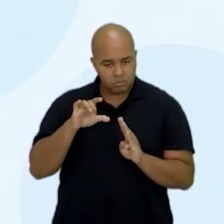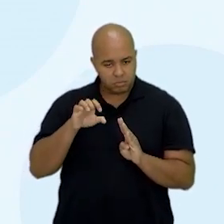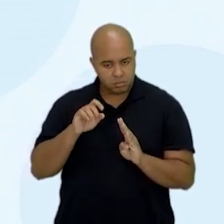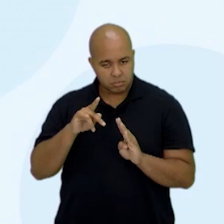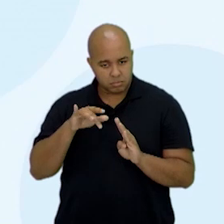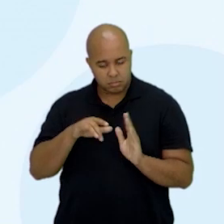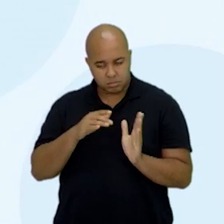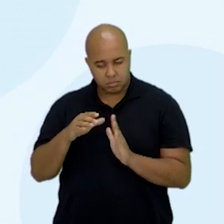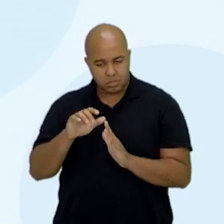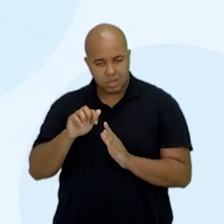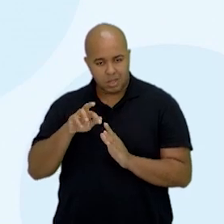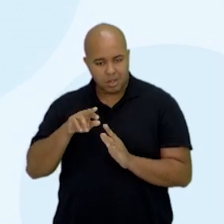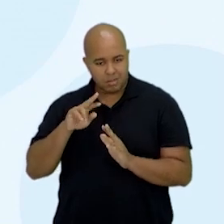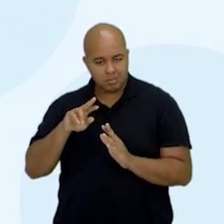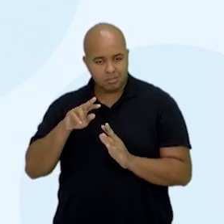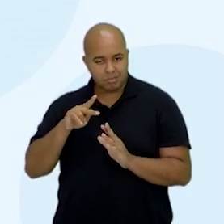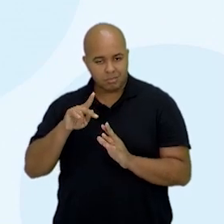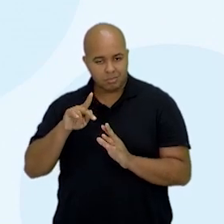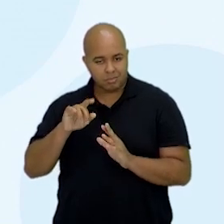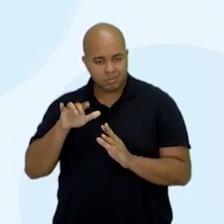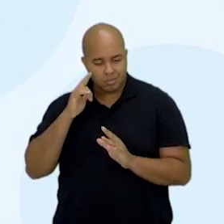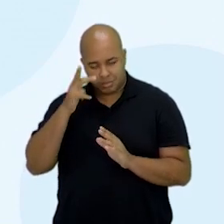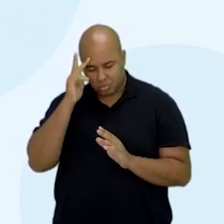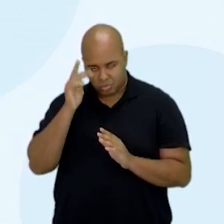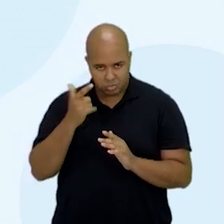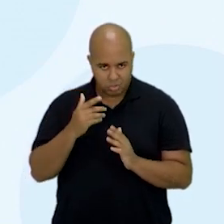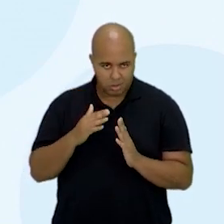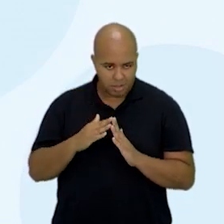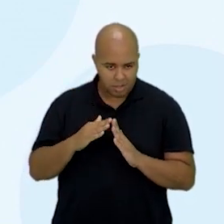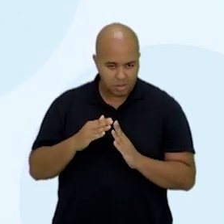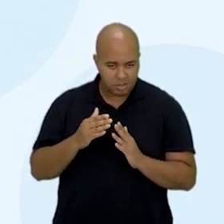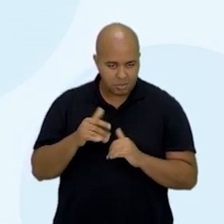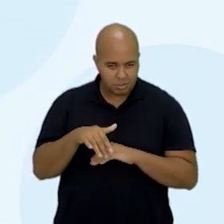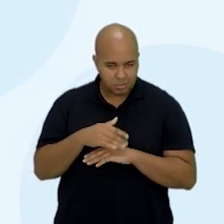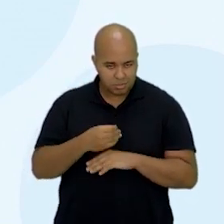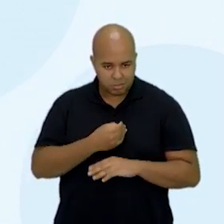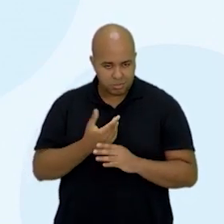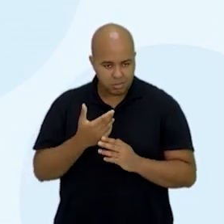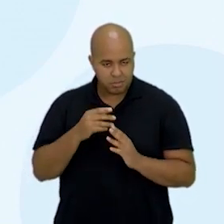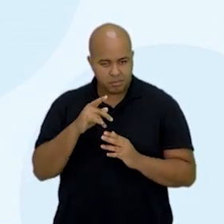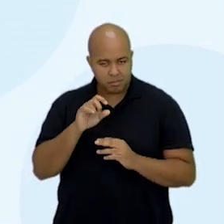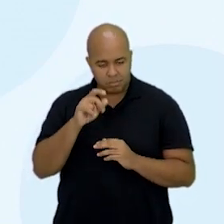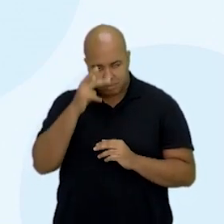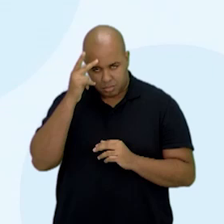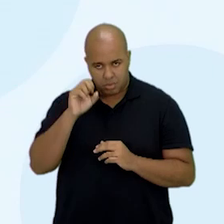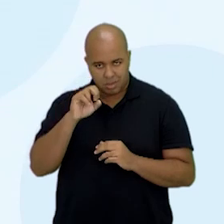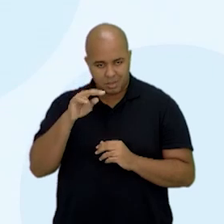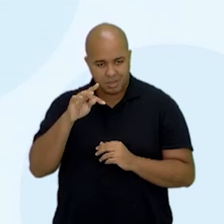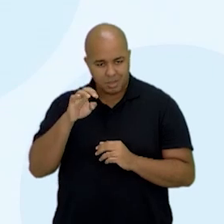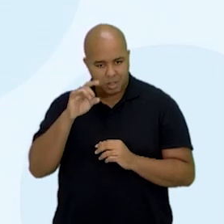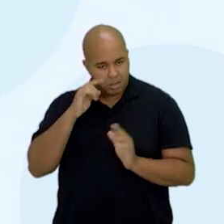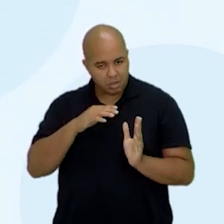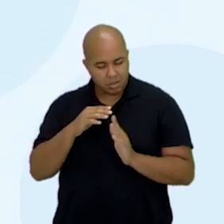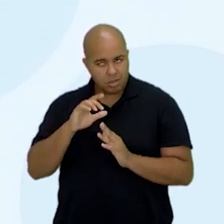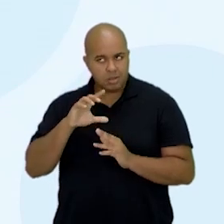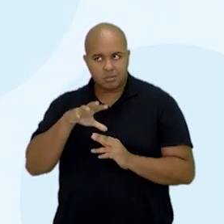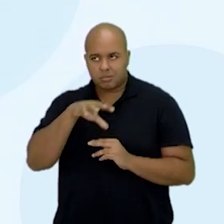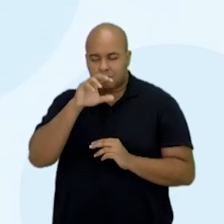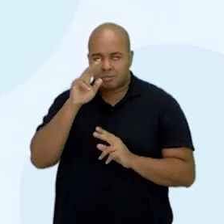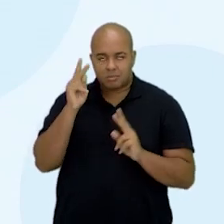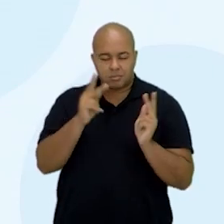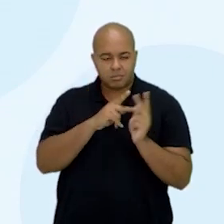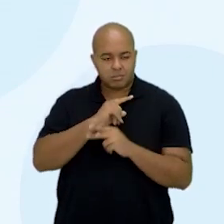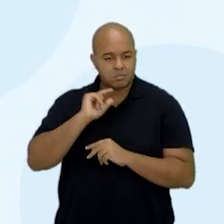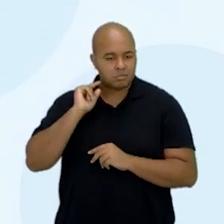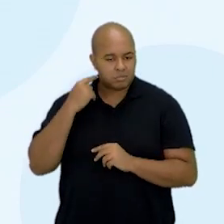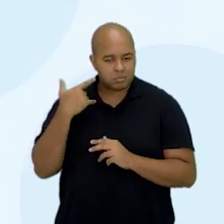people pessoas sem teto e também da imagem de airvolution poluição do ar e a letra C